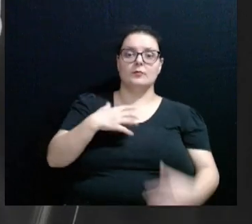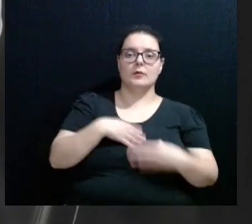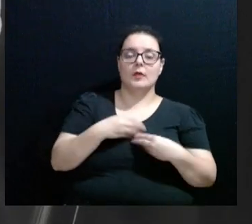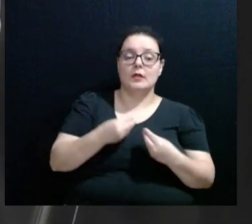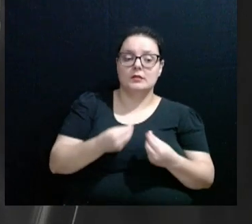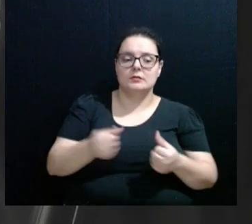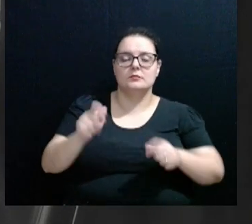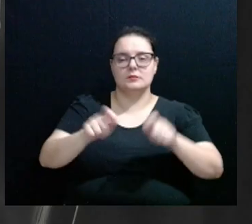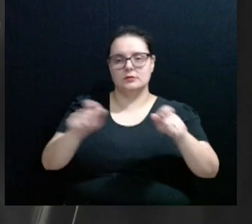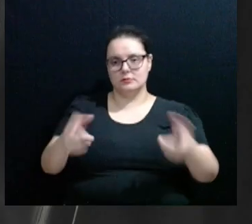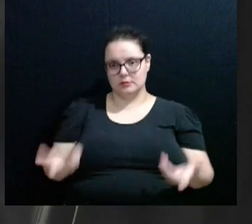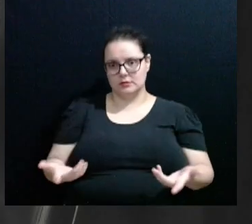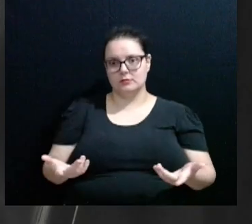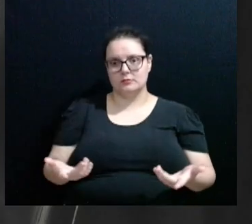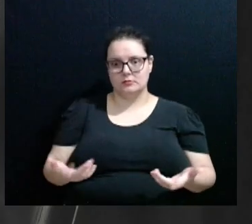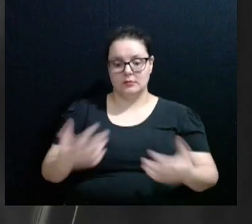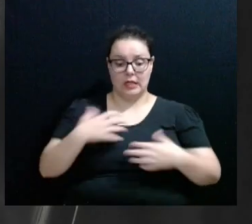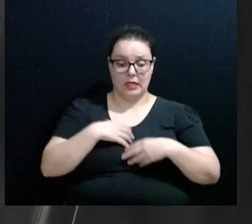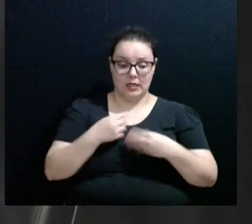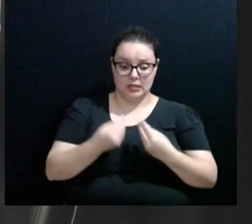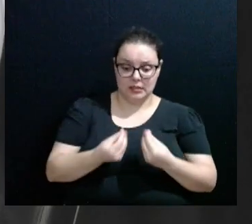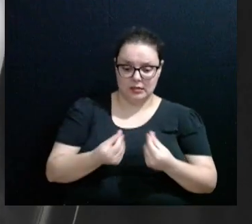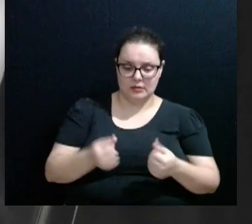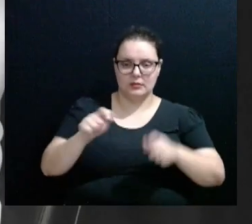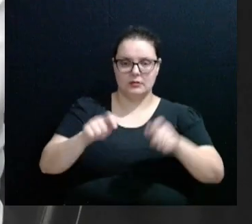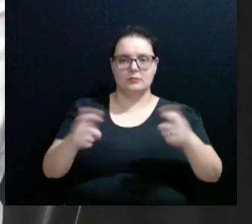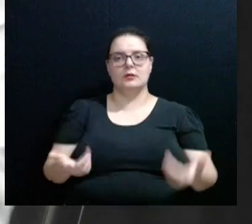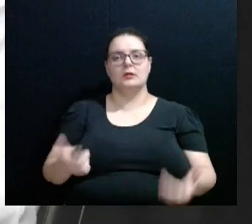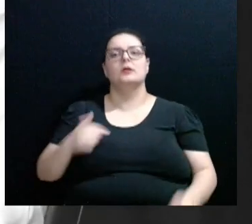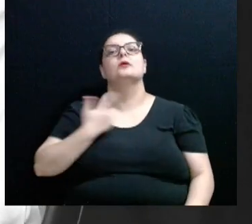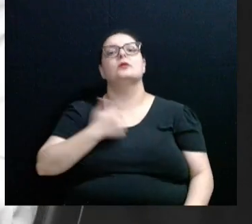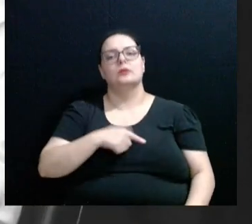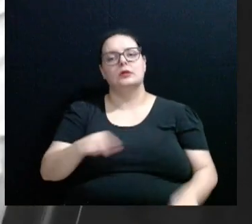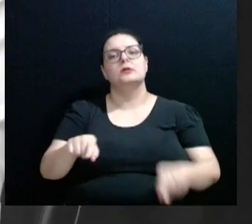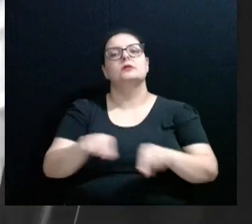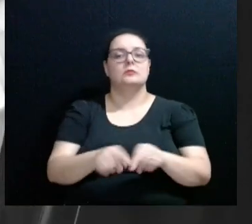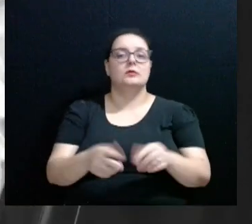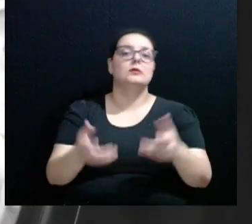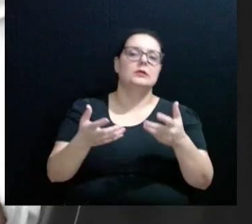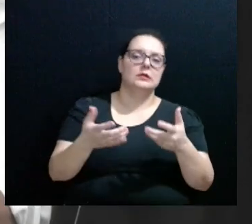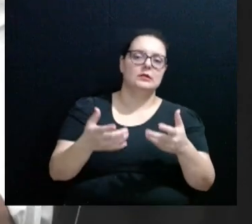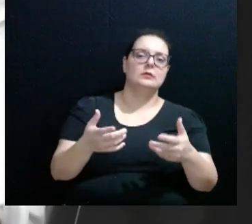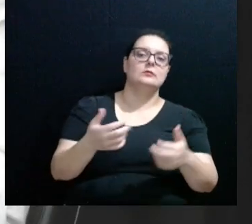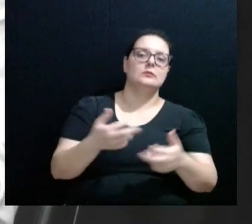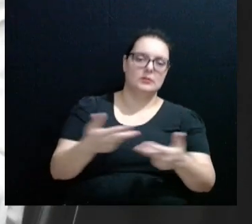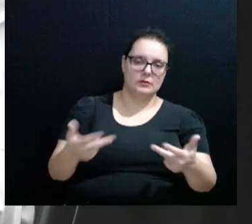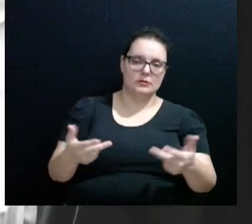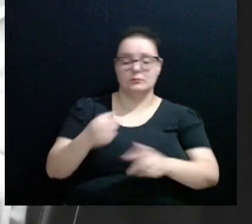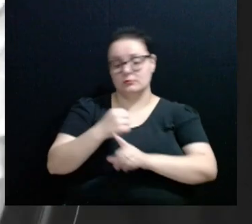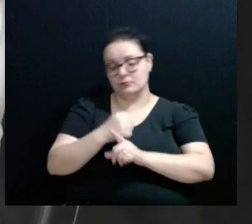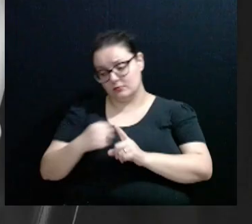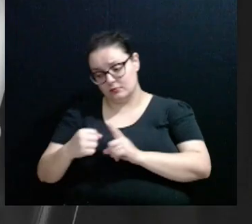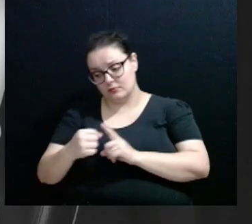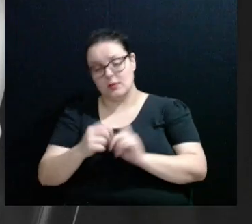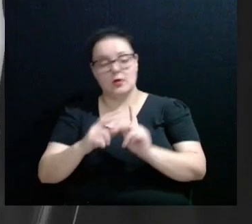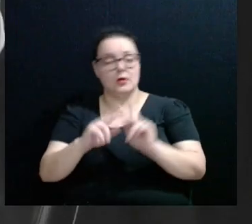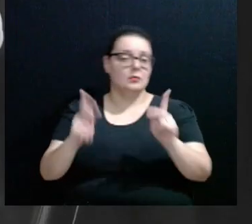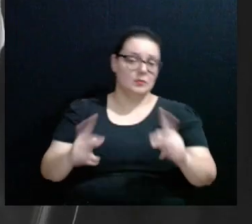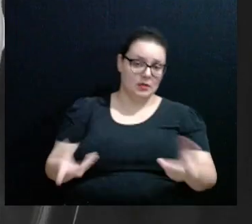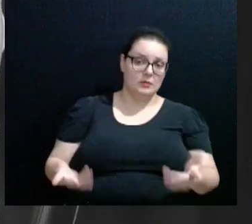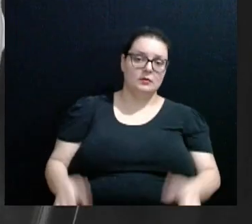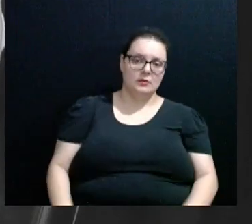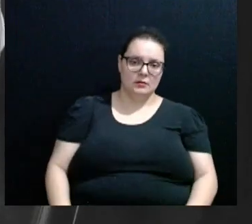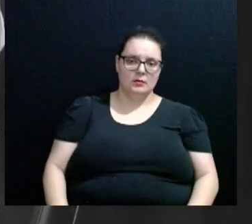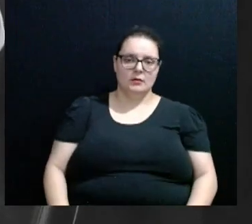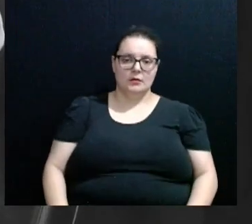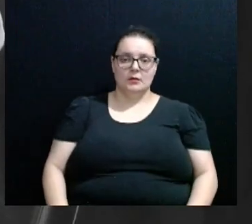pessoas. E sensibilizando essas pessoas, a gente também tem o que a gente quer, uma sociedade em paz. Então, essa